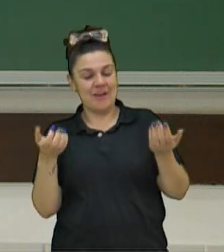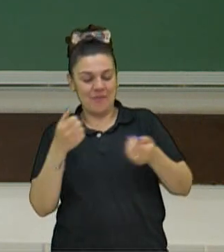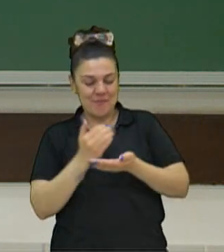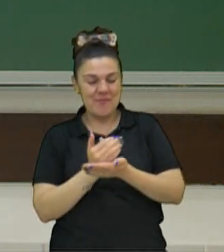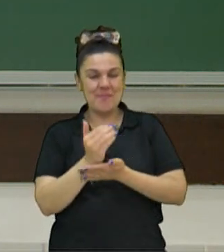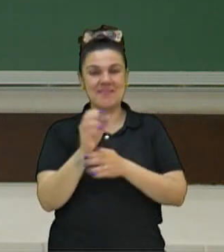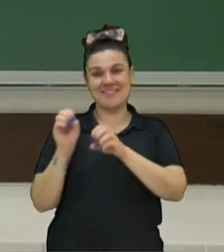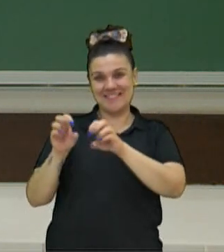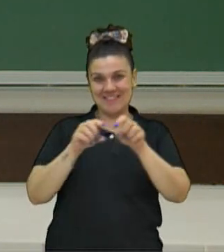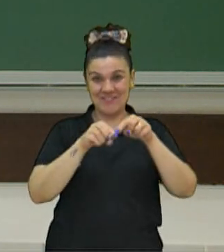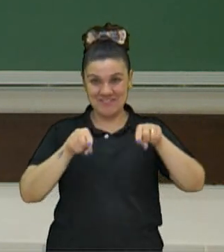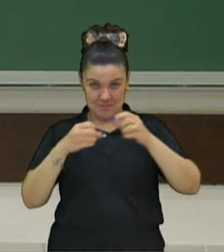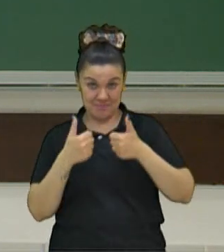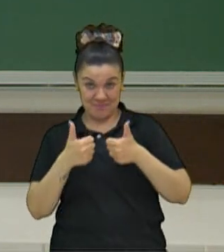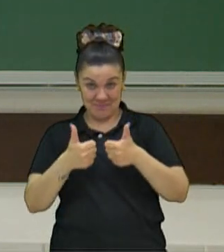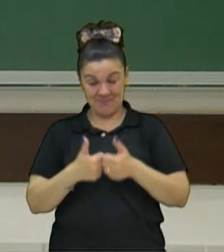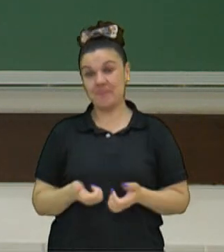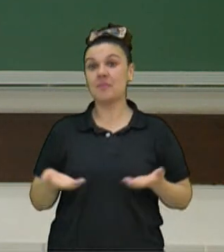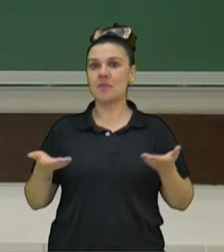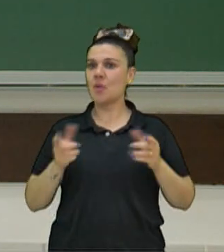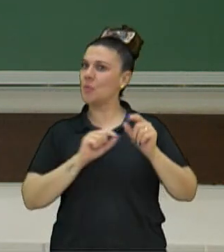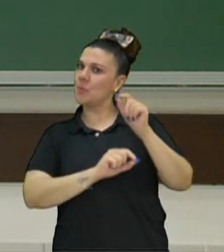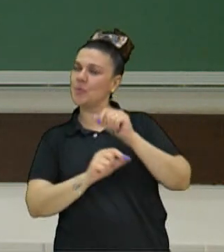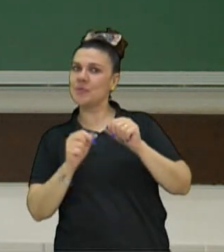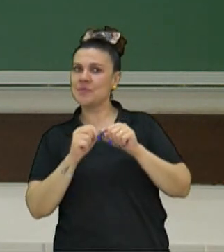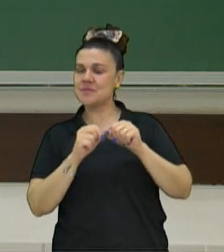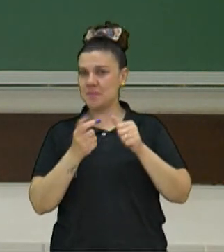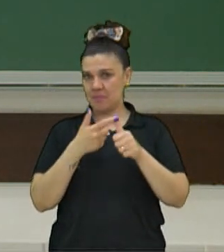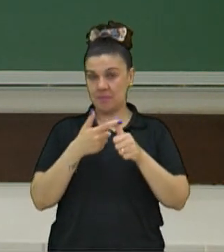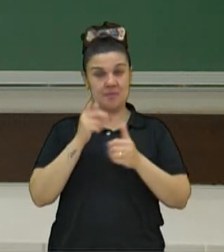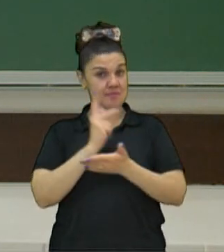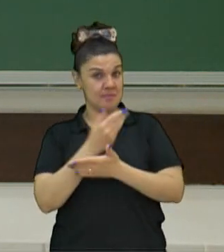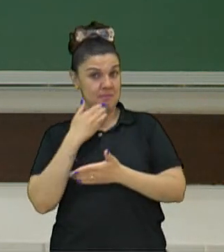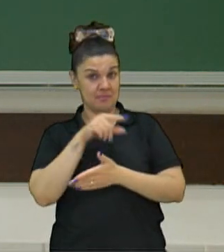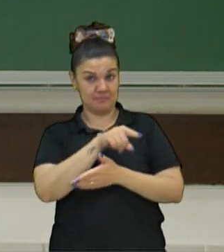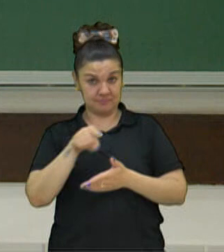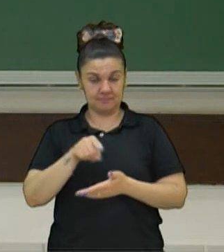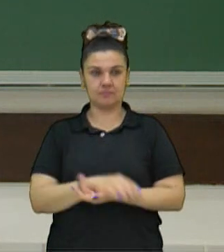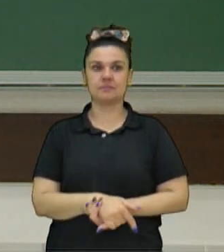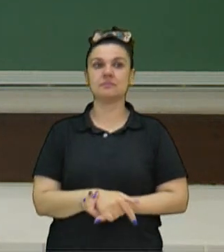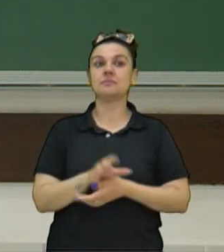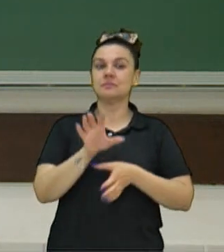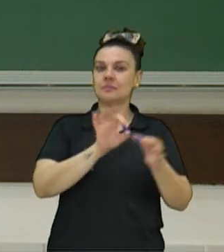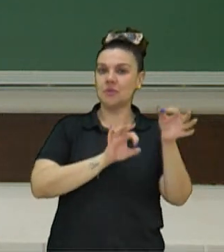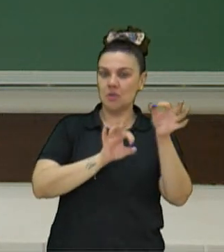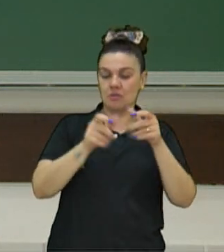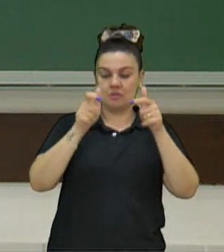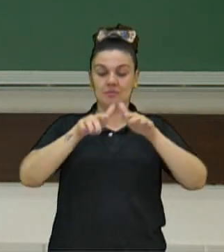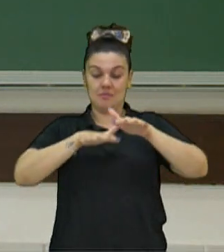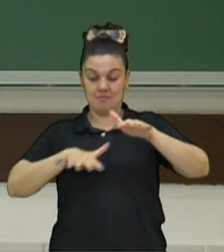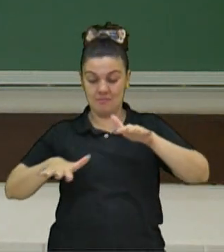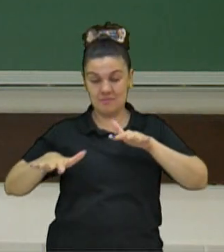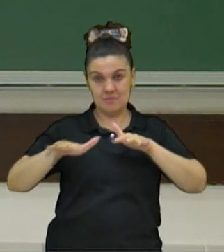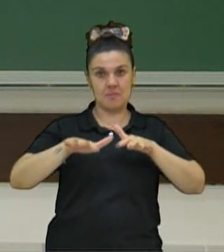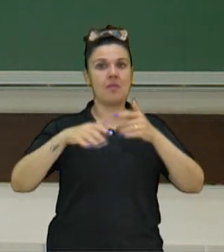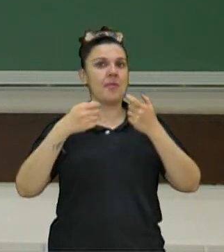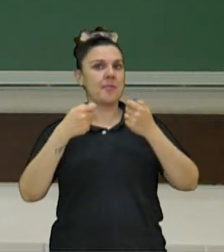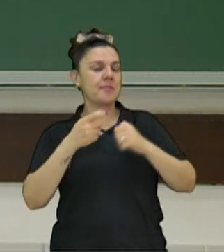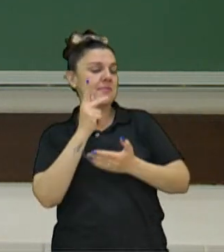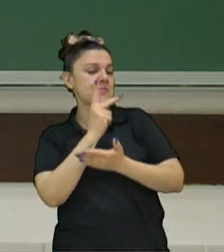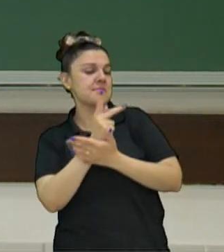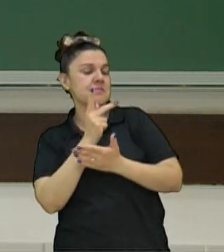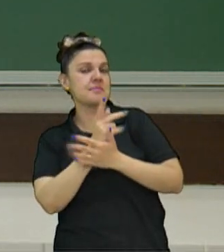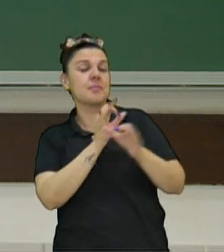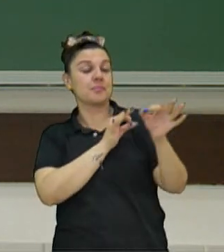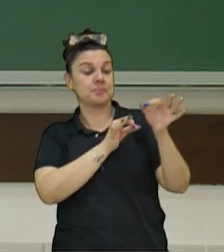essas aulinhas para vocês. Vamos lá? O que a gente tem que fazer primeiro, que eu sempre peço para vocês? Vamos organizar o nosso espaço. A gente precisa estar sempre com